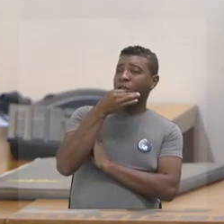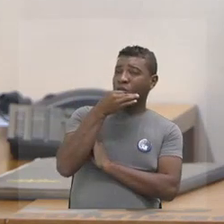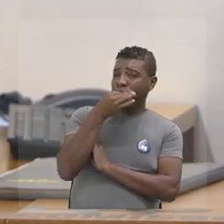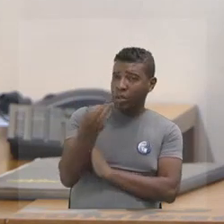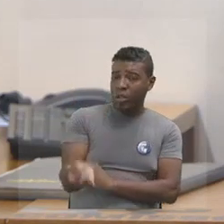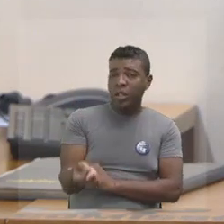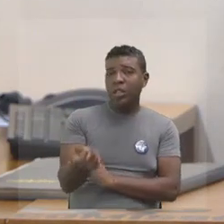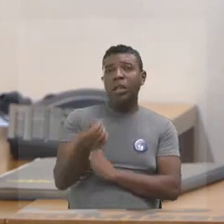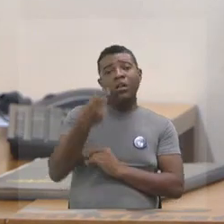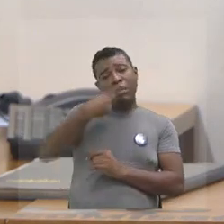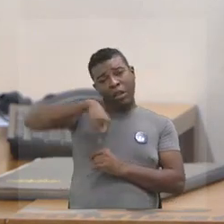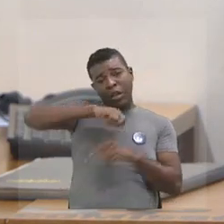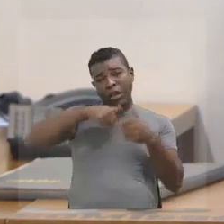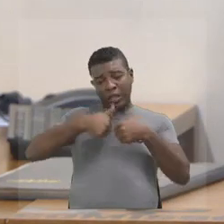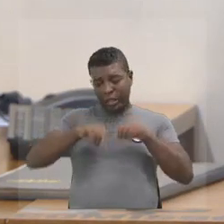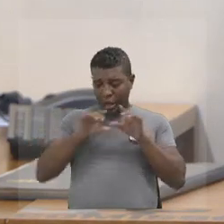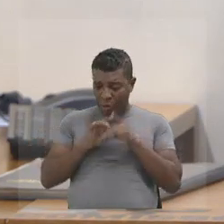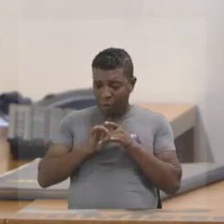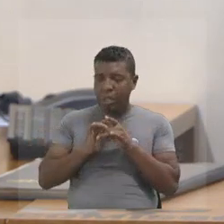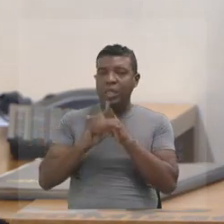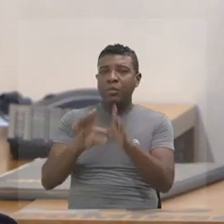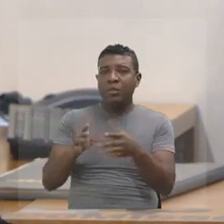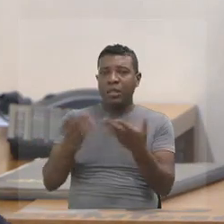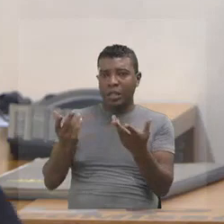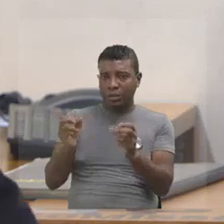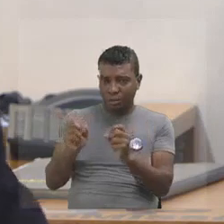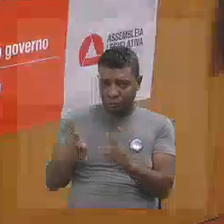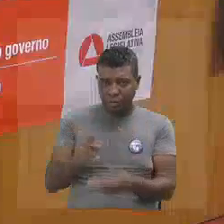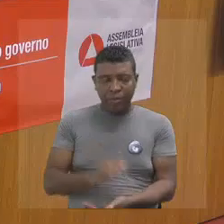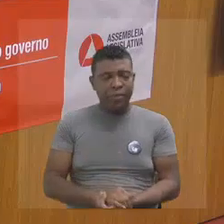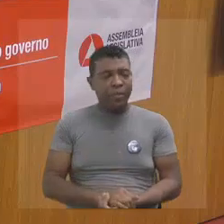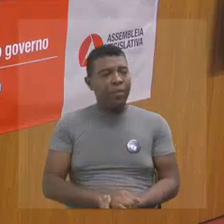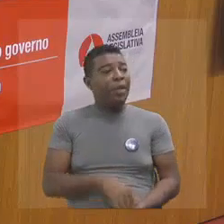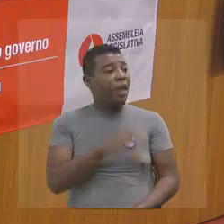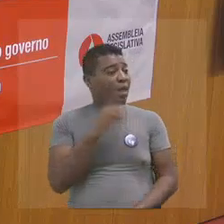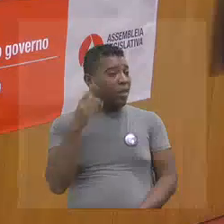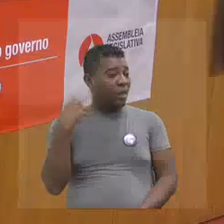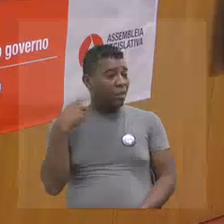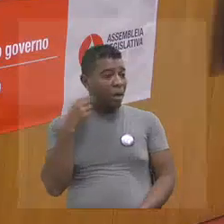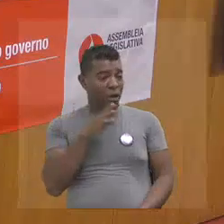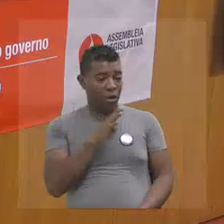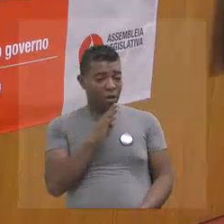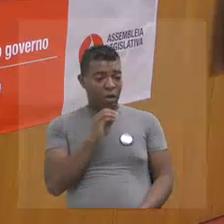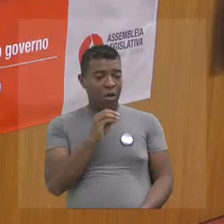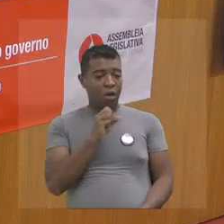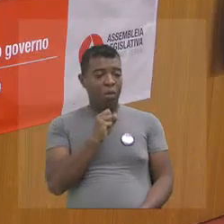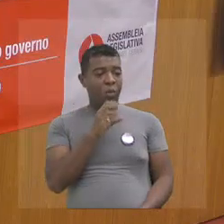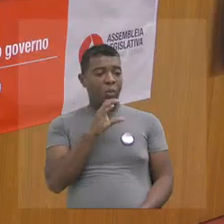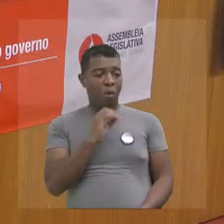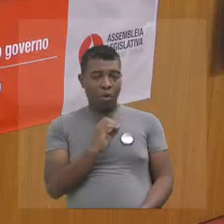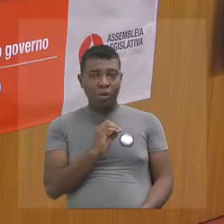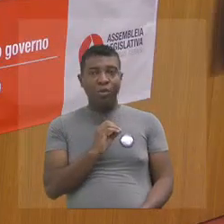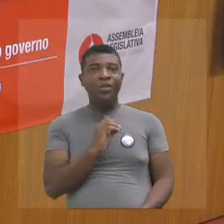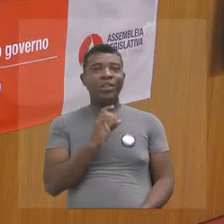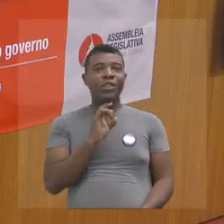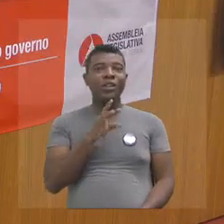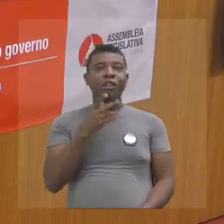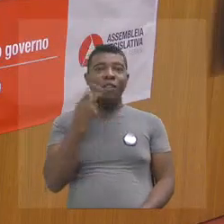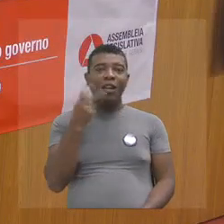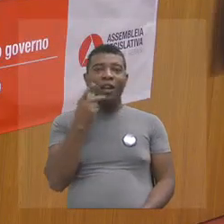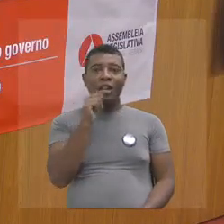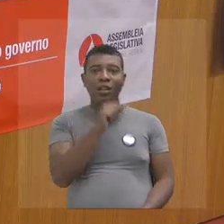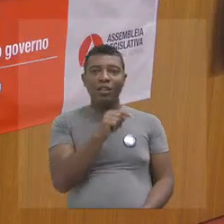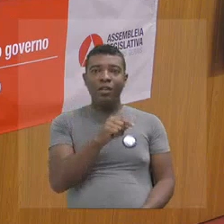nos colocamos aqui à disposição Muito obrigado Deputado Bosco Só reafirmando realmente essa questão de Alagoas muito séria